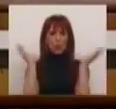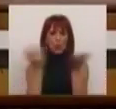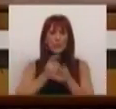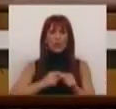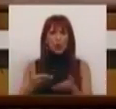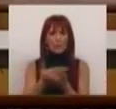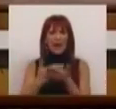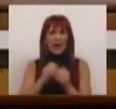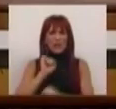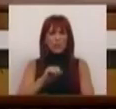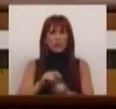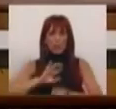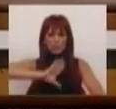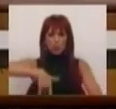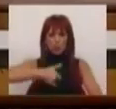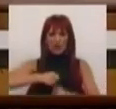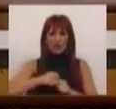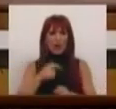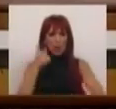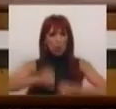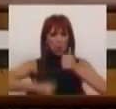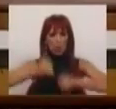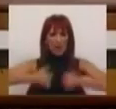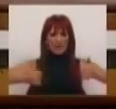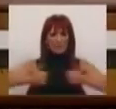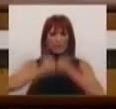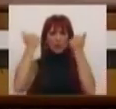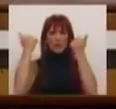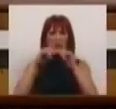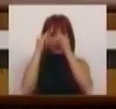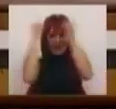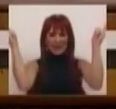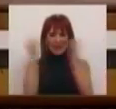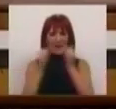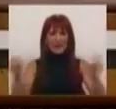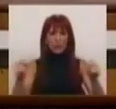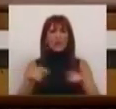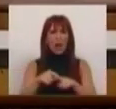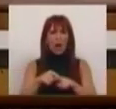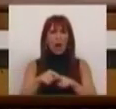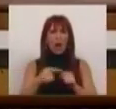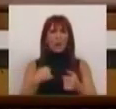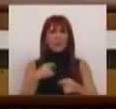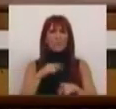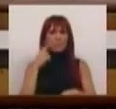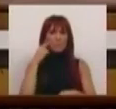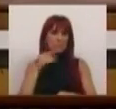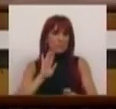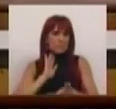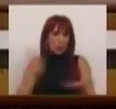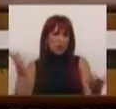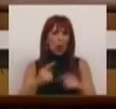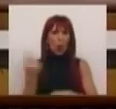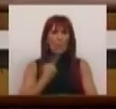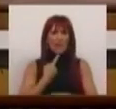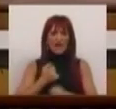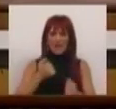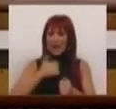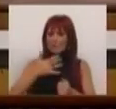dos mercados e a mundialização da concorrência, a internacionalização é uma inevitabilidade, obrigando